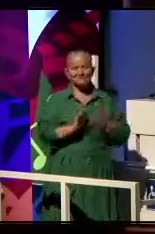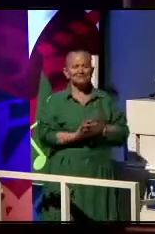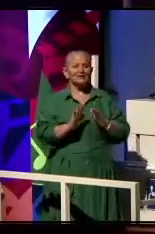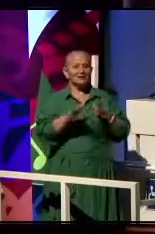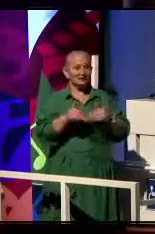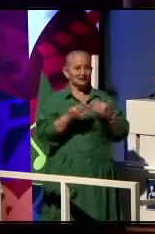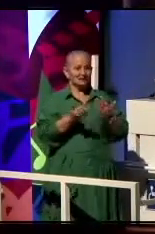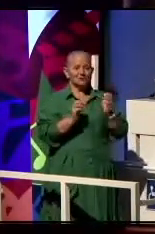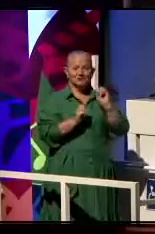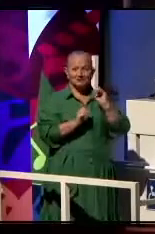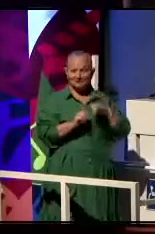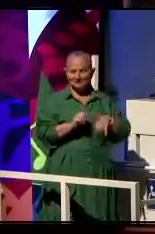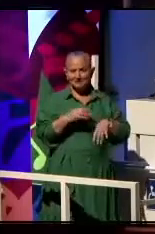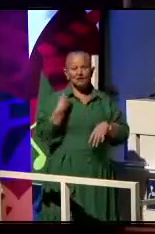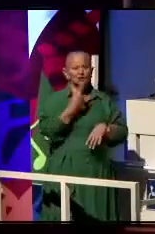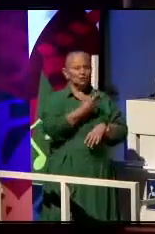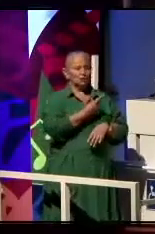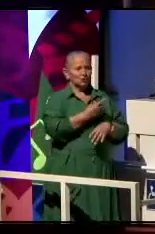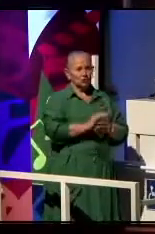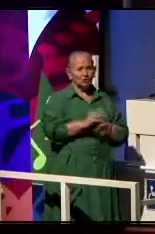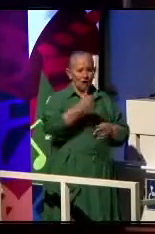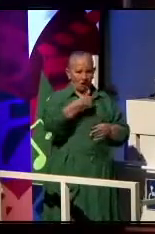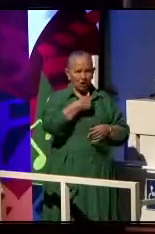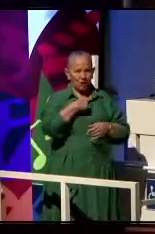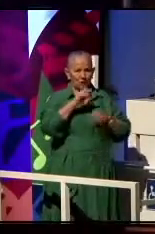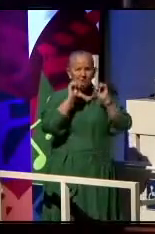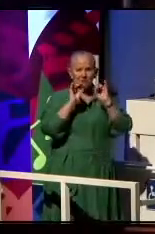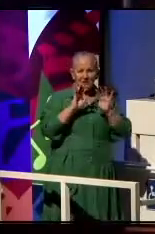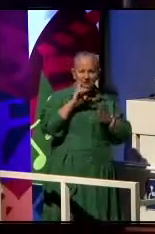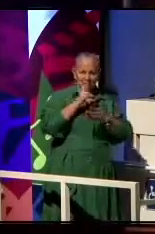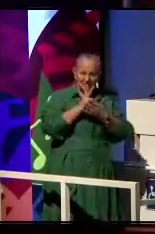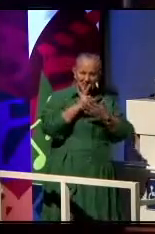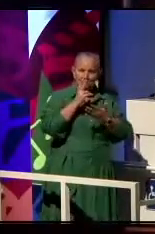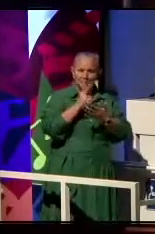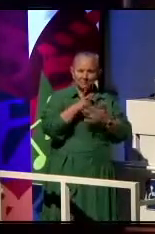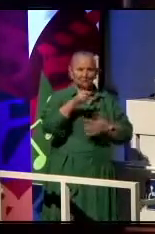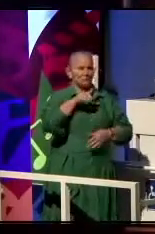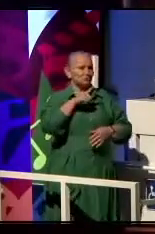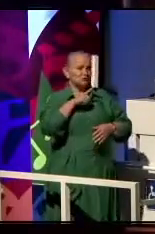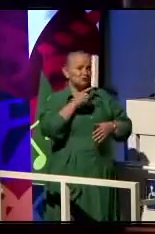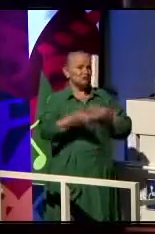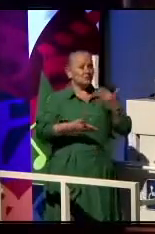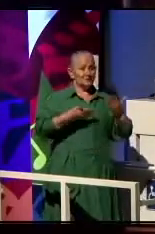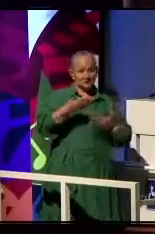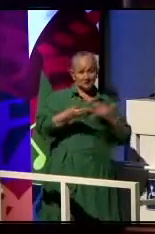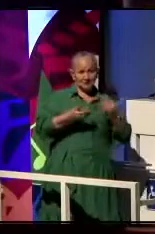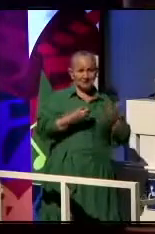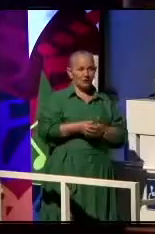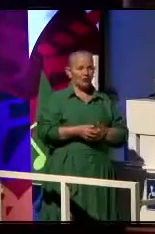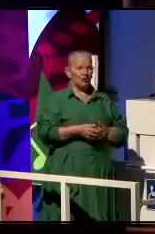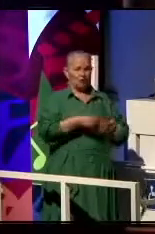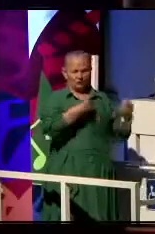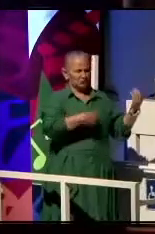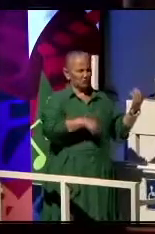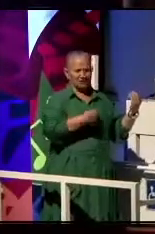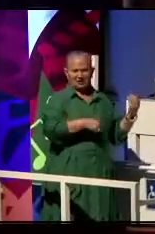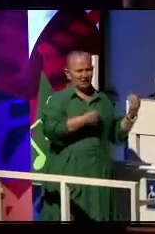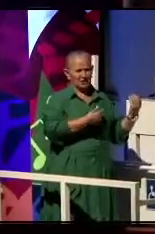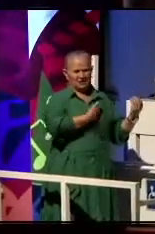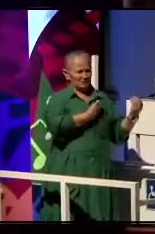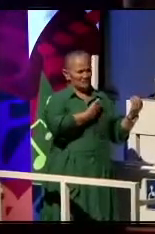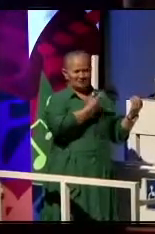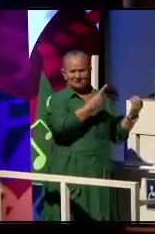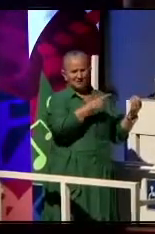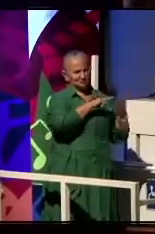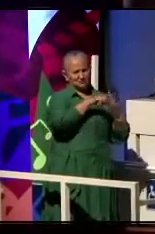assim, era uma coisa assim, mas assim, sempre tive uma participação com o Toninho, toquei com o Beto e toquei com o Toninho até hoje, né?